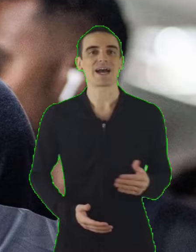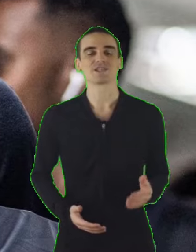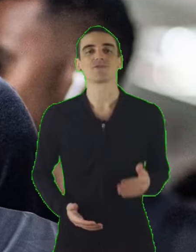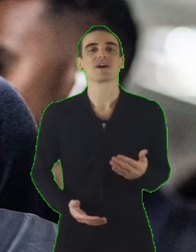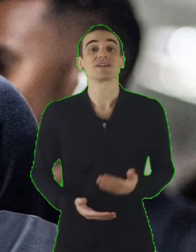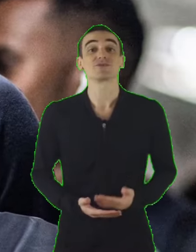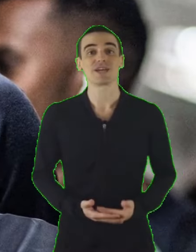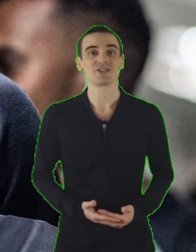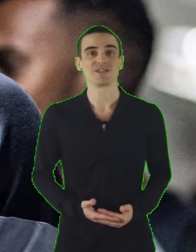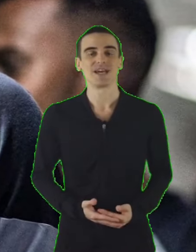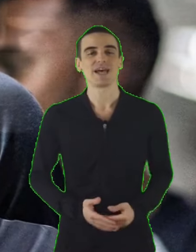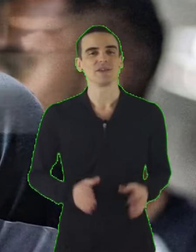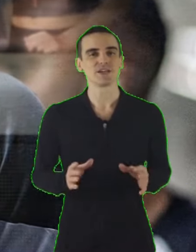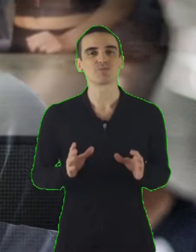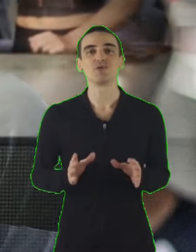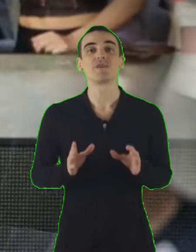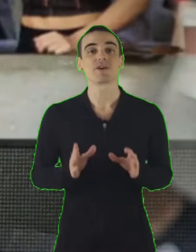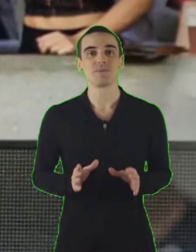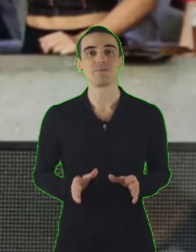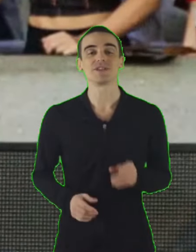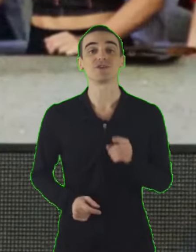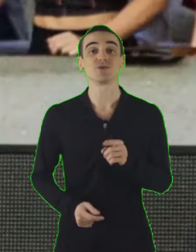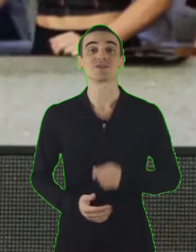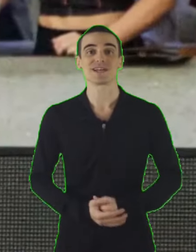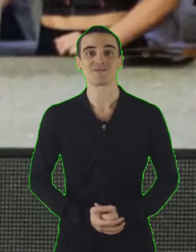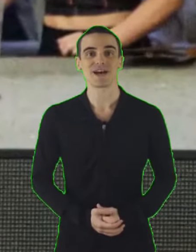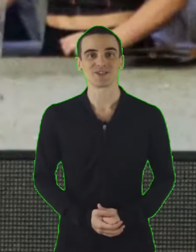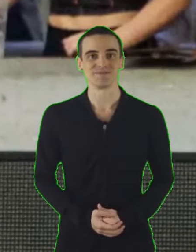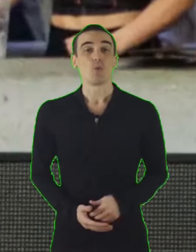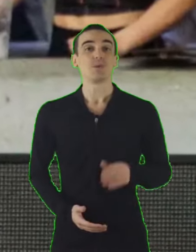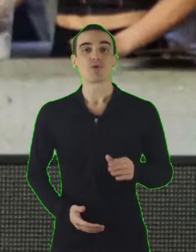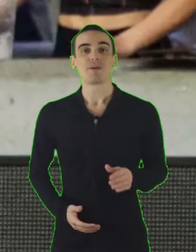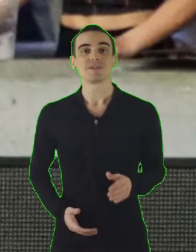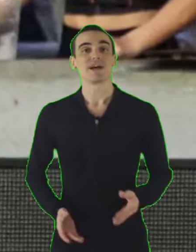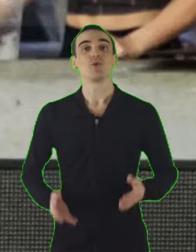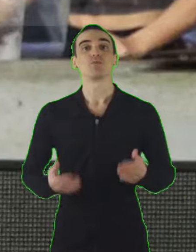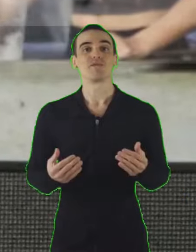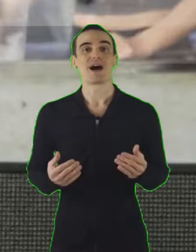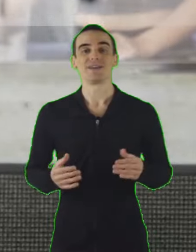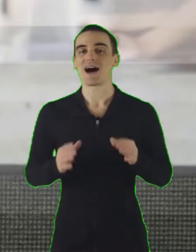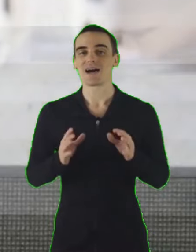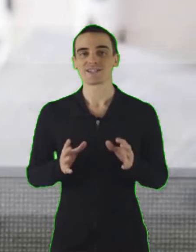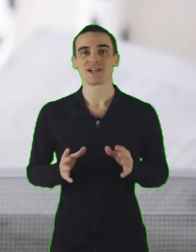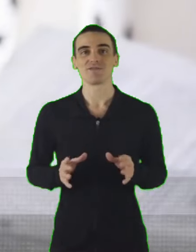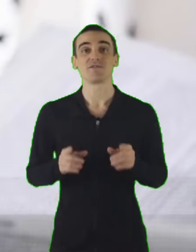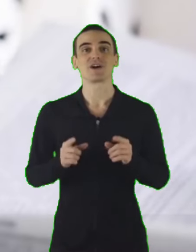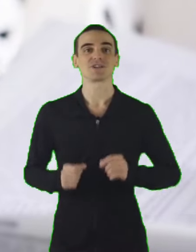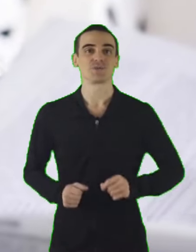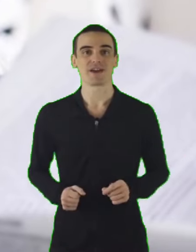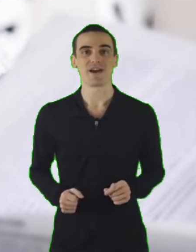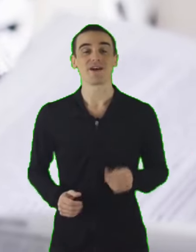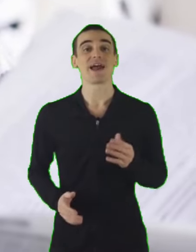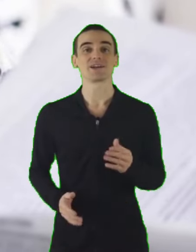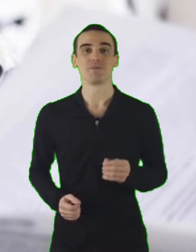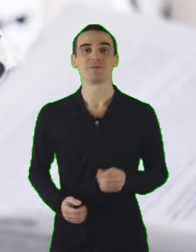contratação. A queda do Santos para a Série B trouxe uma série de mudanças no cenário do clube paulista, e jogadores de destaque estão sendo colocados no